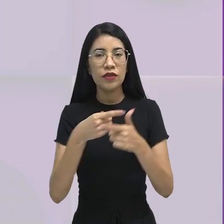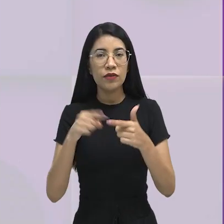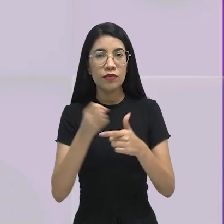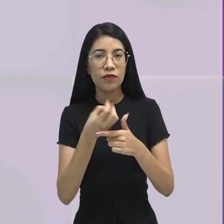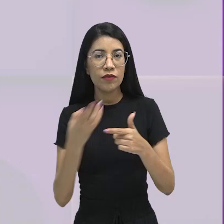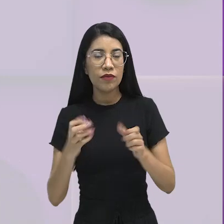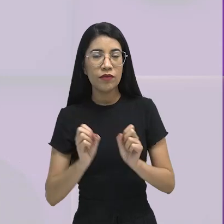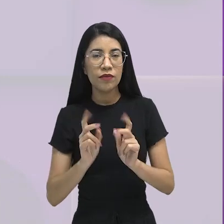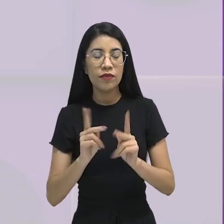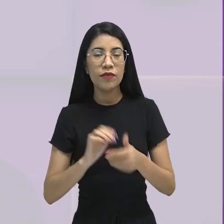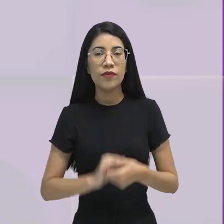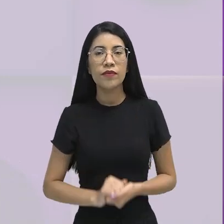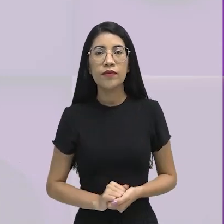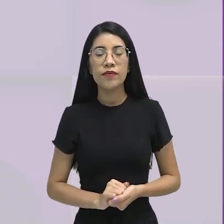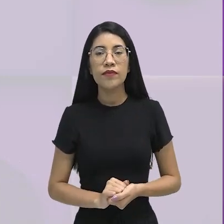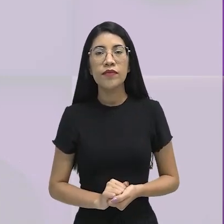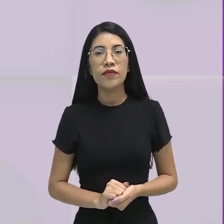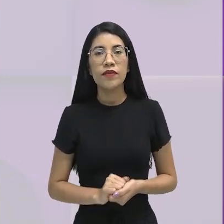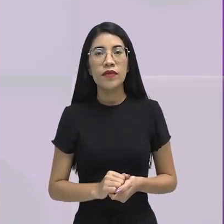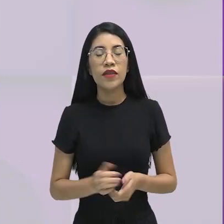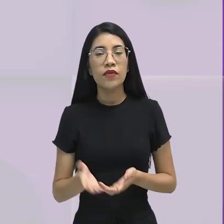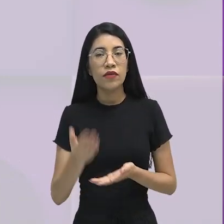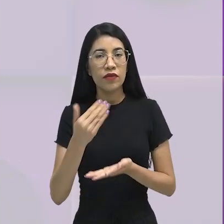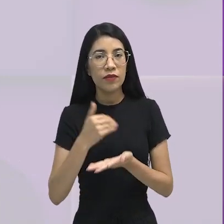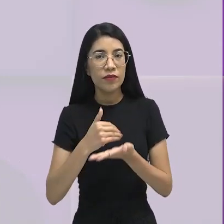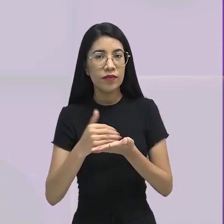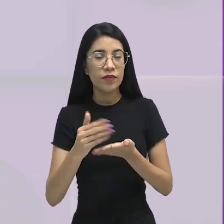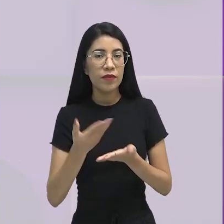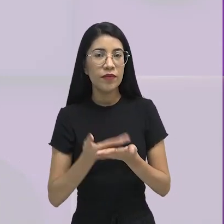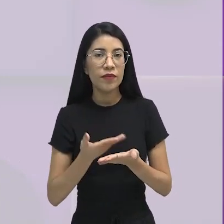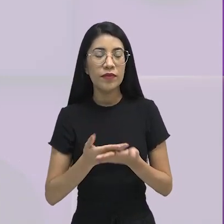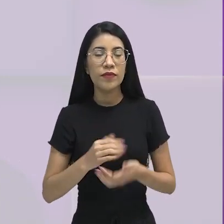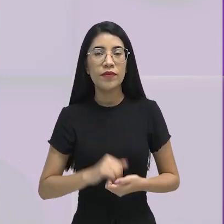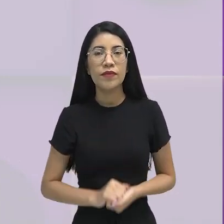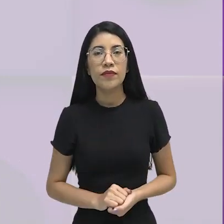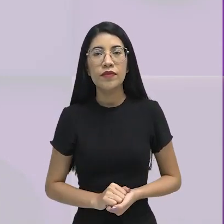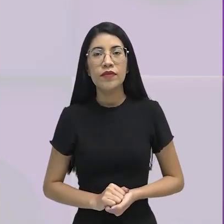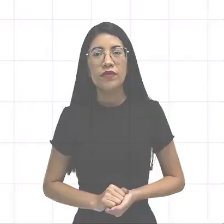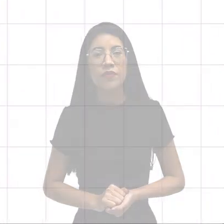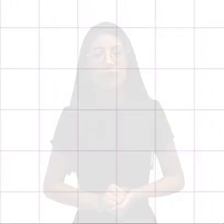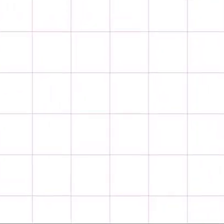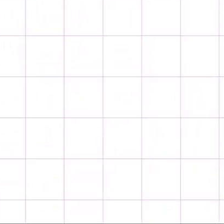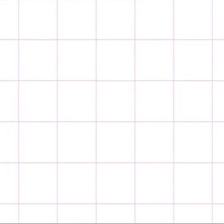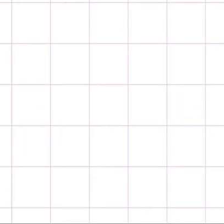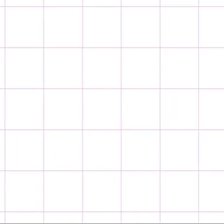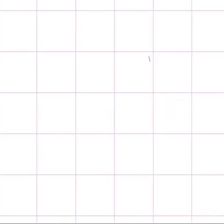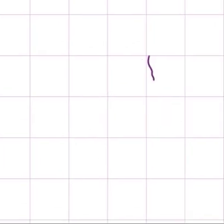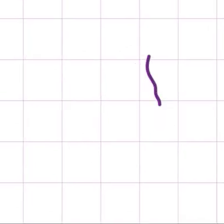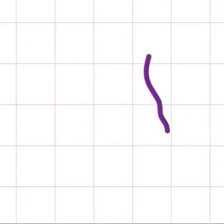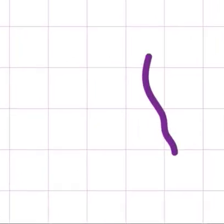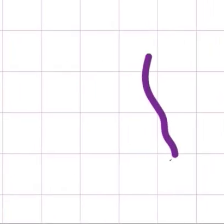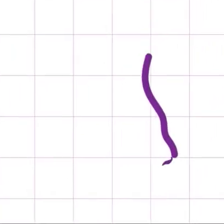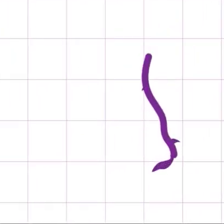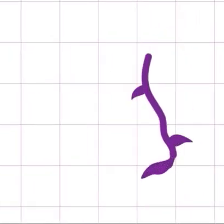racionais, beleza? Então, dito isto, vamos dar início à nossa aula.